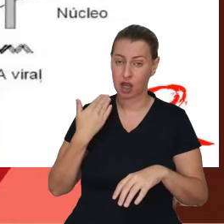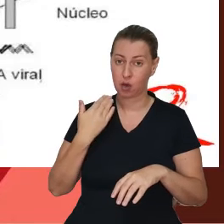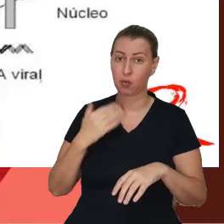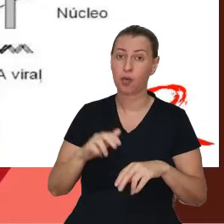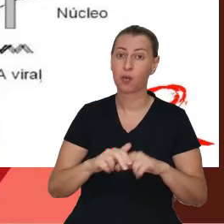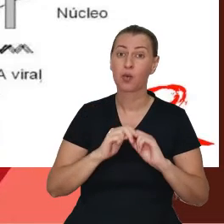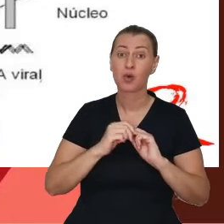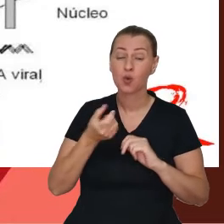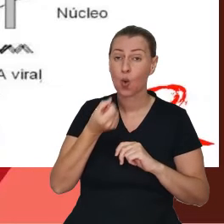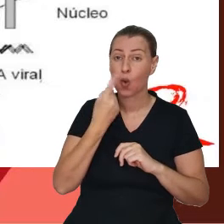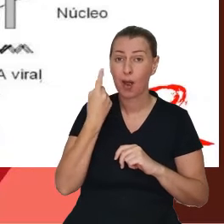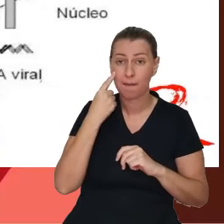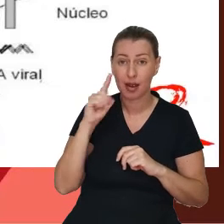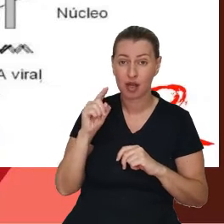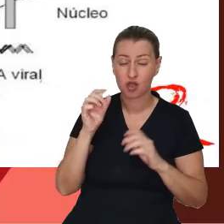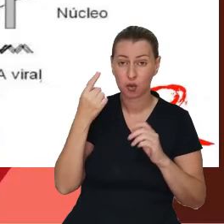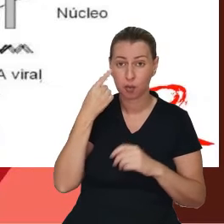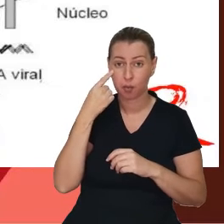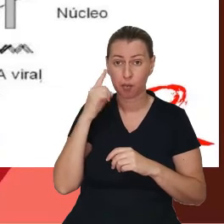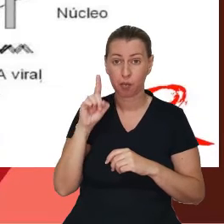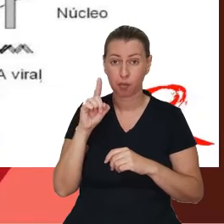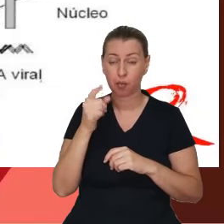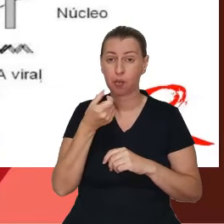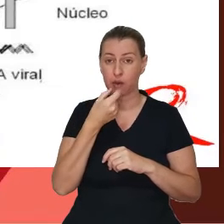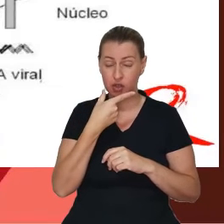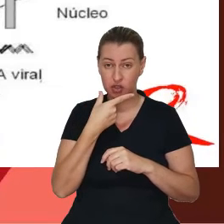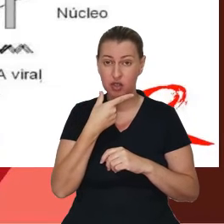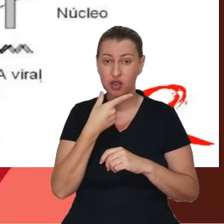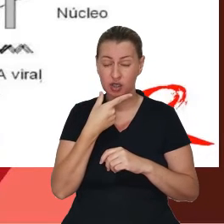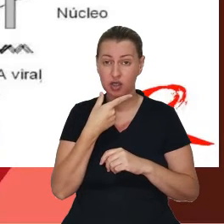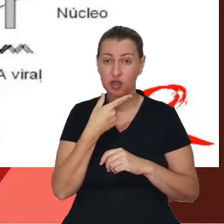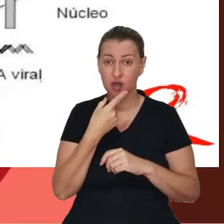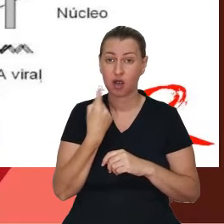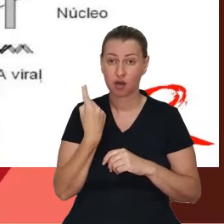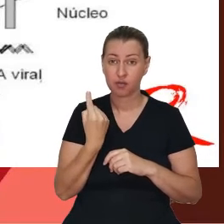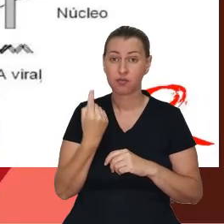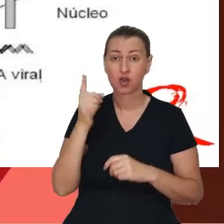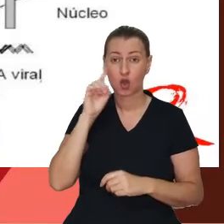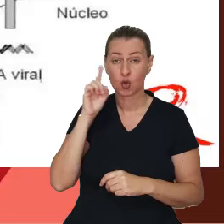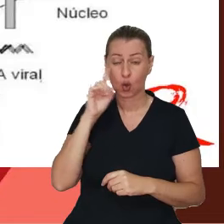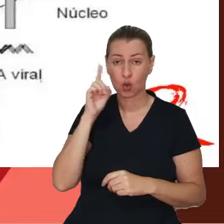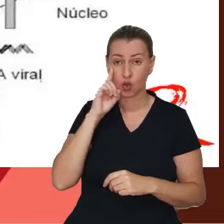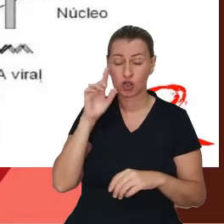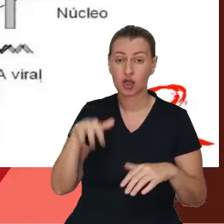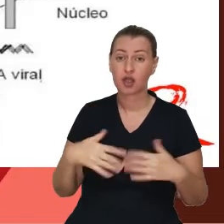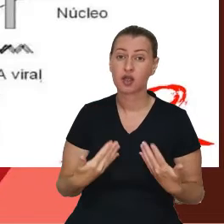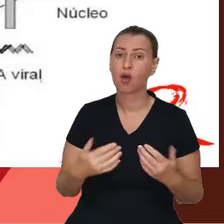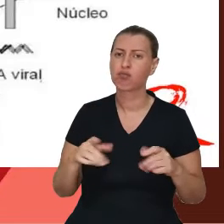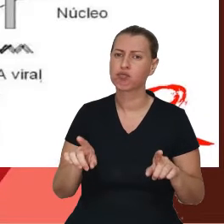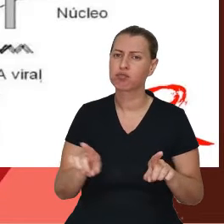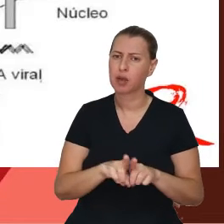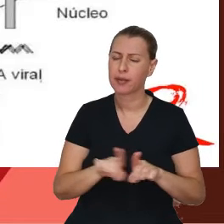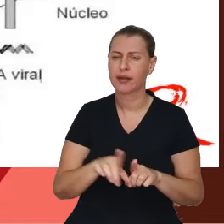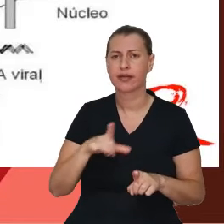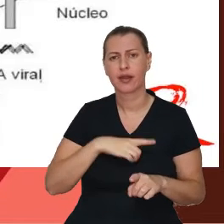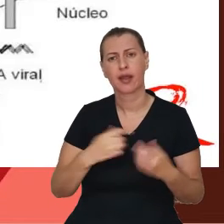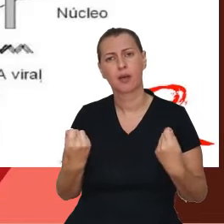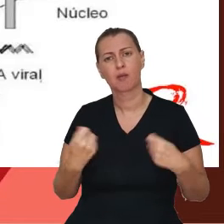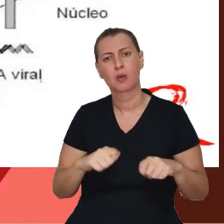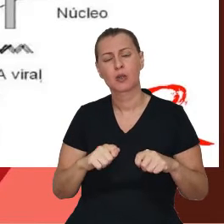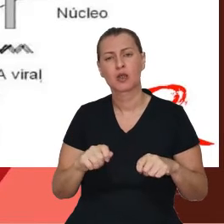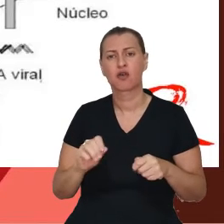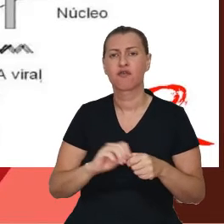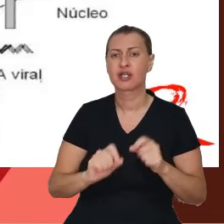um comprimido por dia, é um comprimido único que associa tenofovir e entricitabina, um comprimido de uso diário, e existe também a possibilidade de